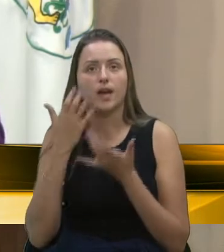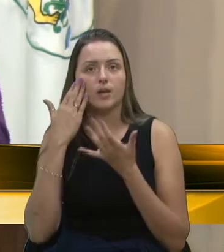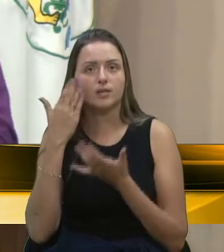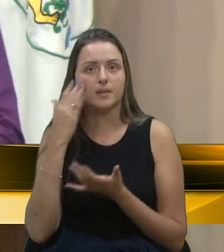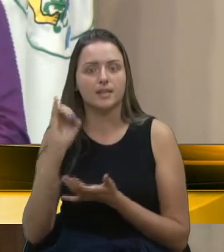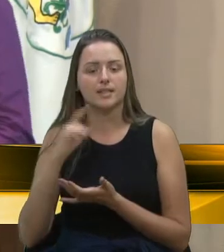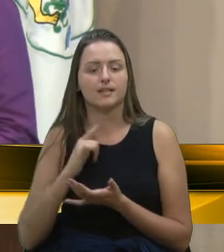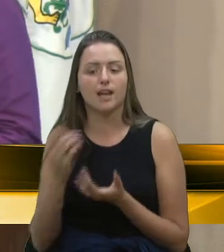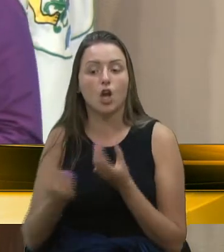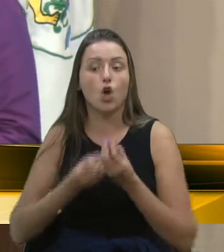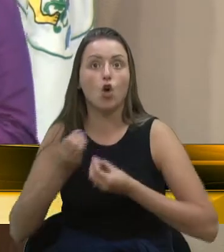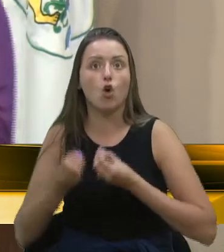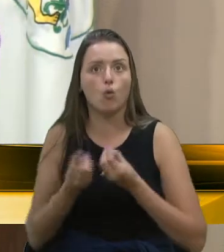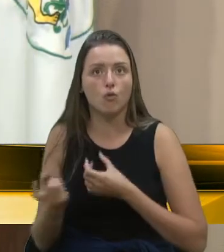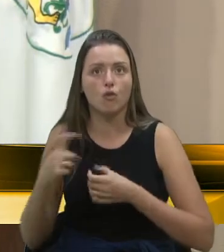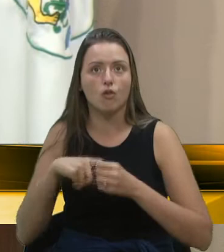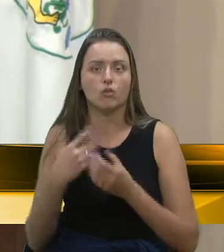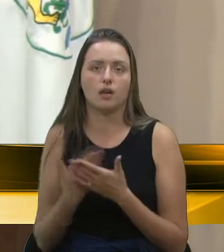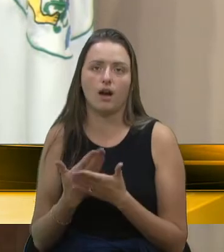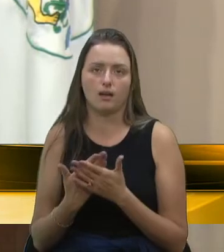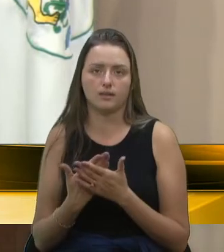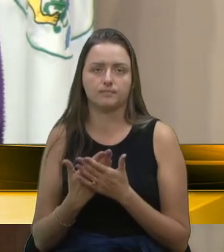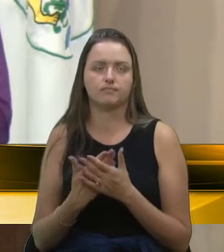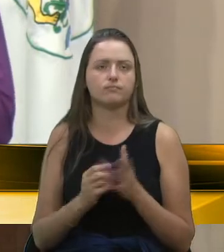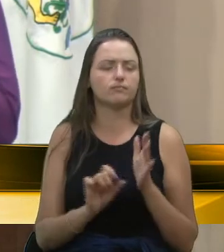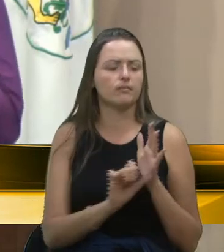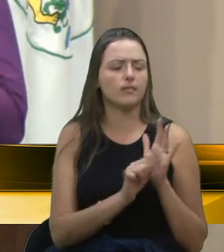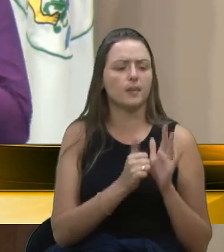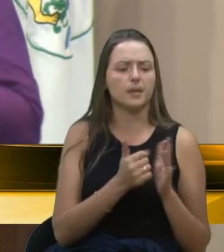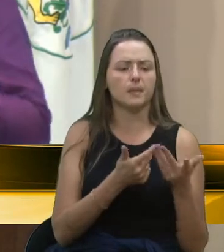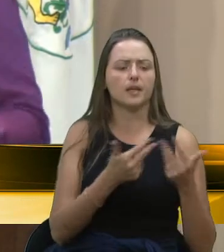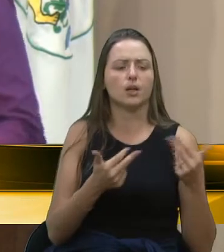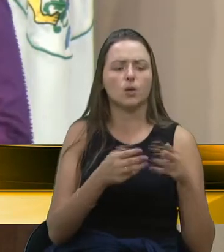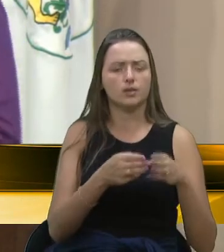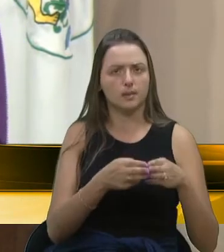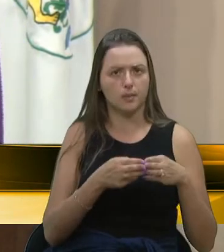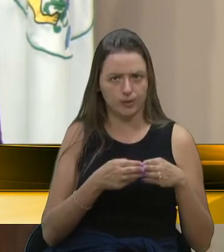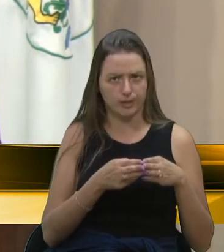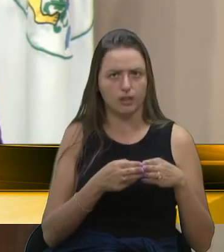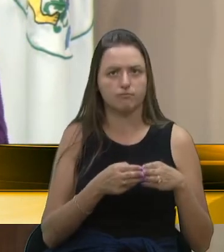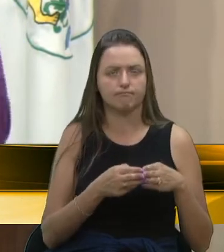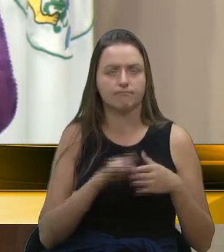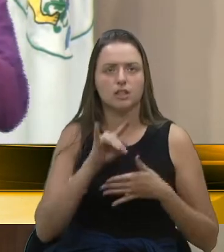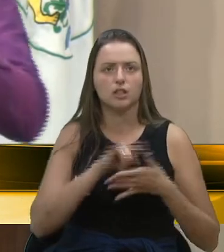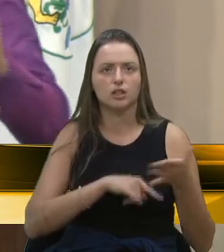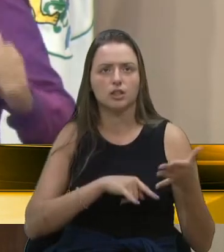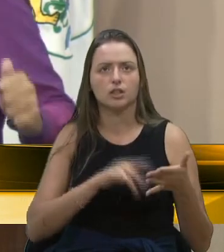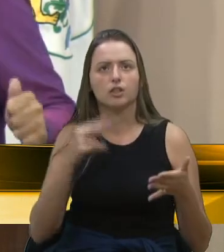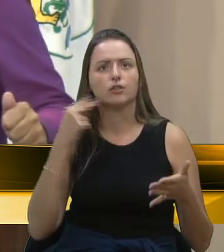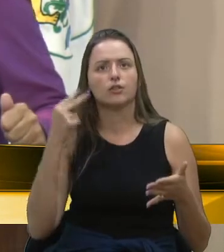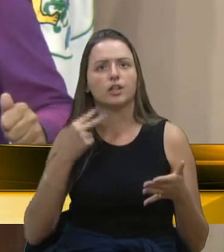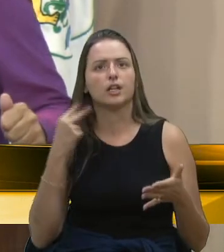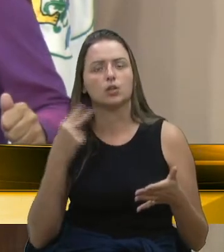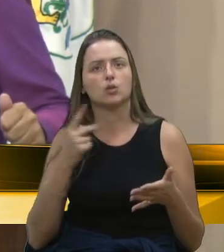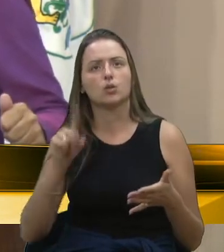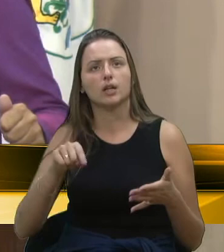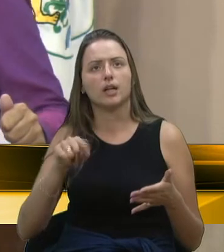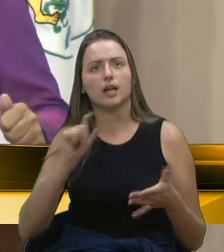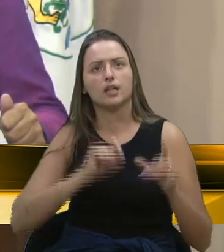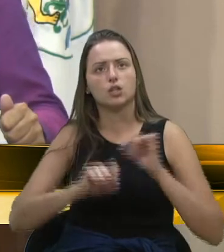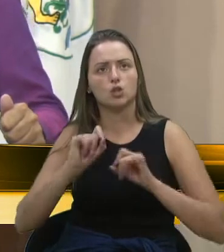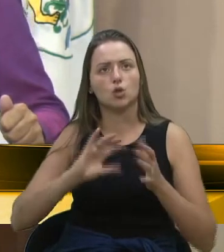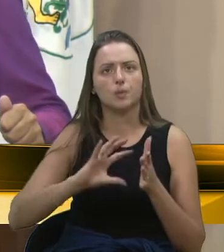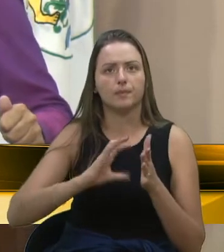disso que eu vou falar. Em primeiro lugar, sobre essa moção, vereador, e já que a ideia é nós falarmos sobre